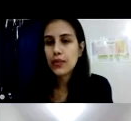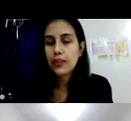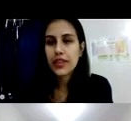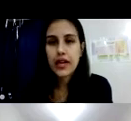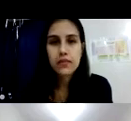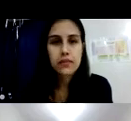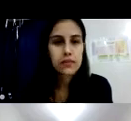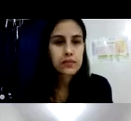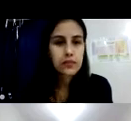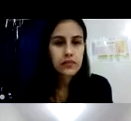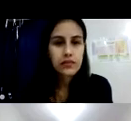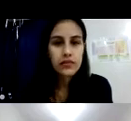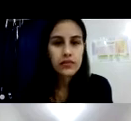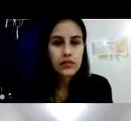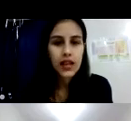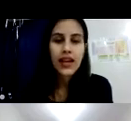necessário, tá?